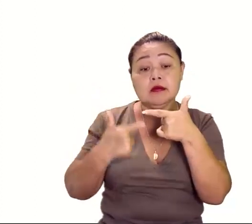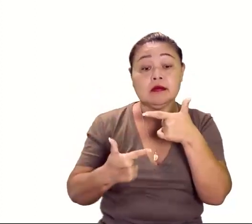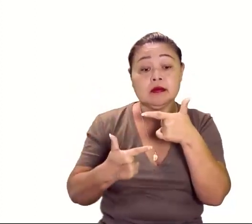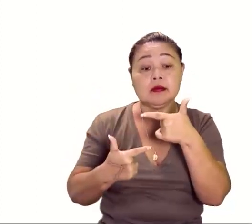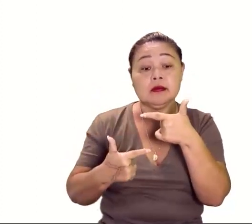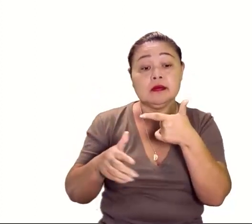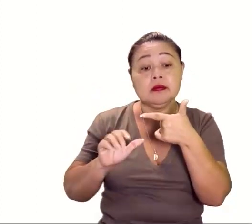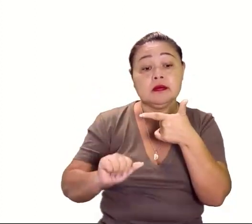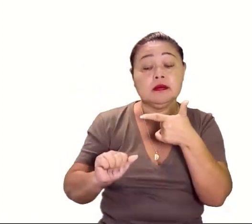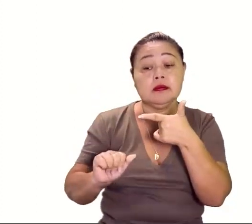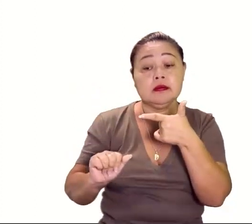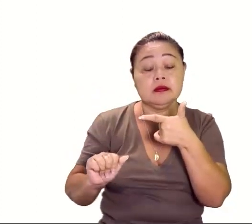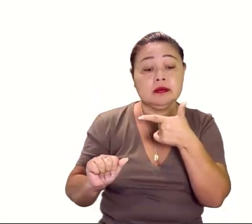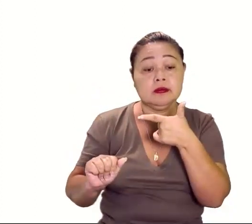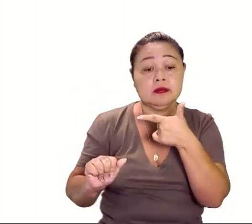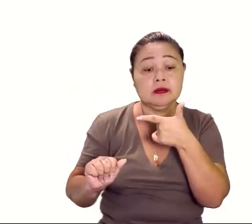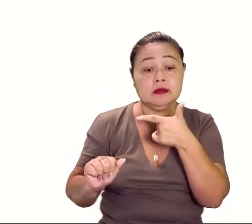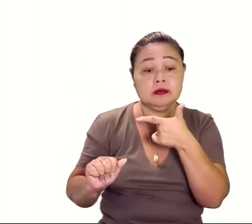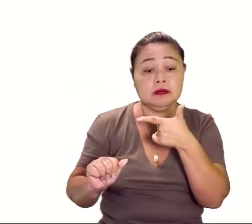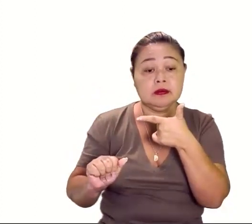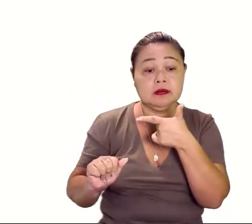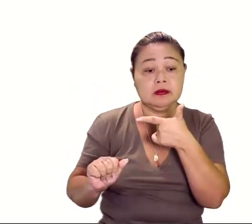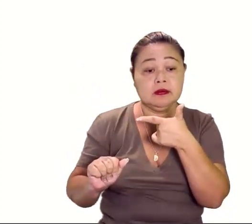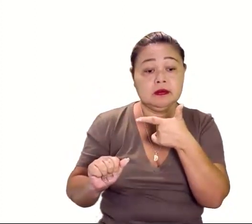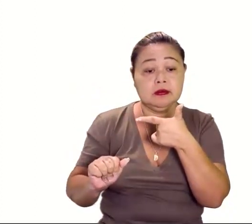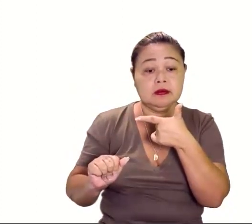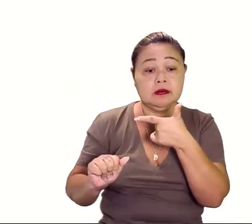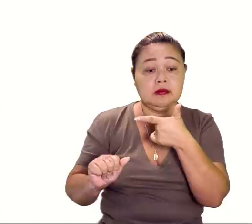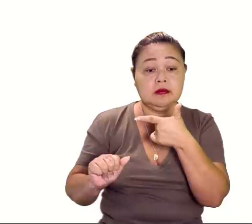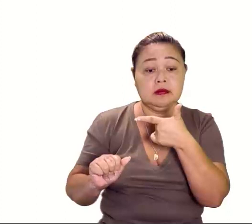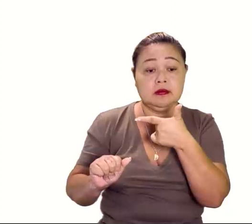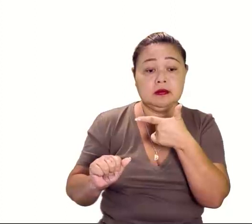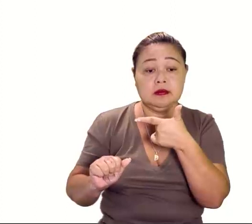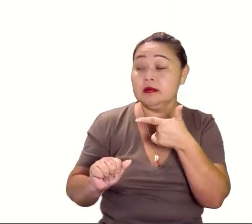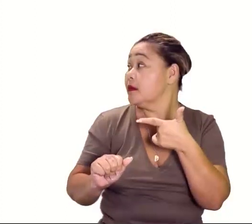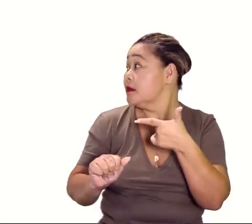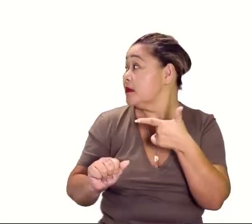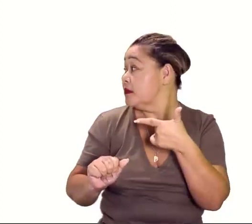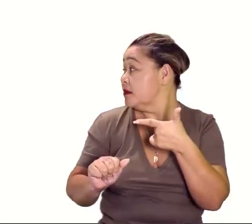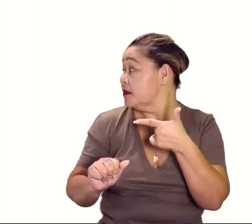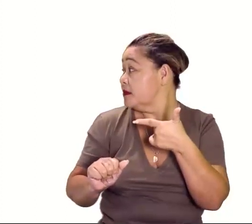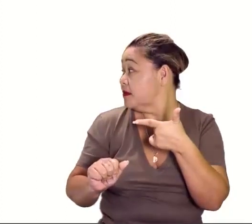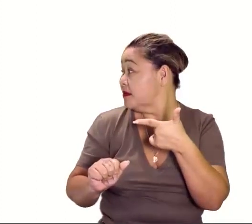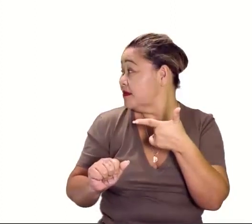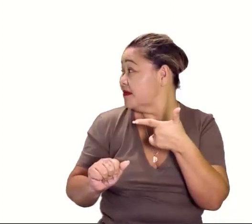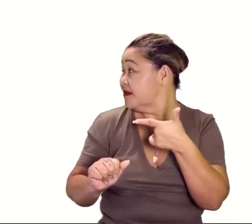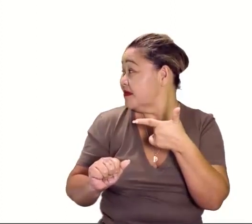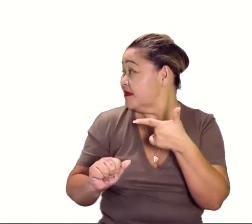né? Peraí, deixa eu pegar a caneta novamente. Azul. Beleza.